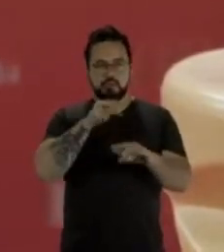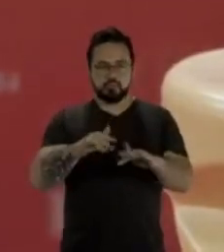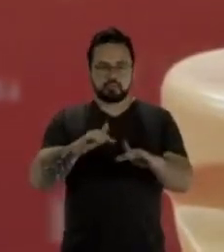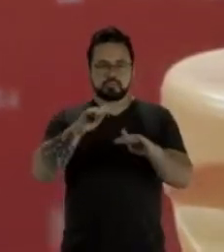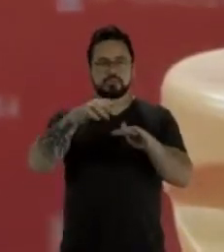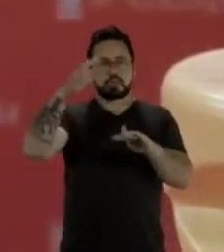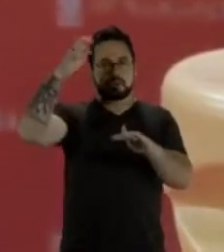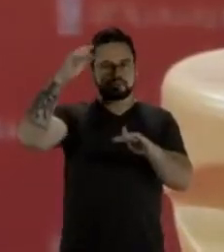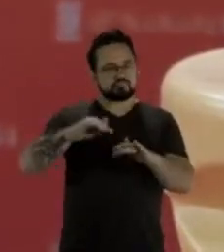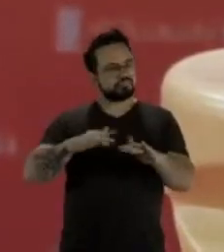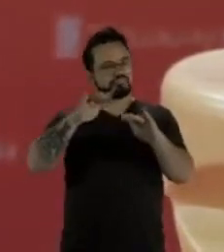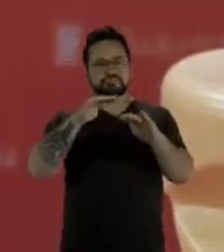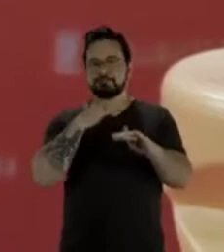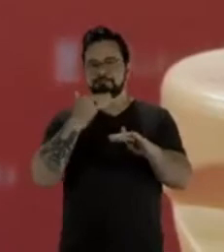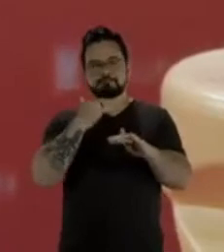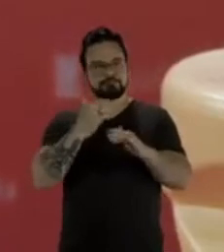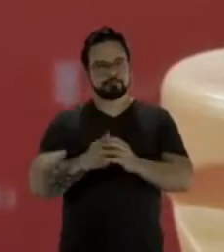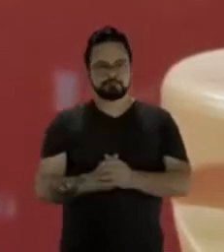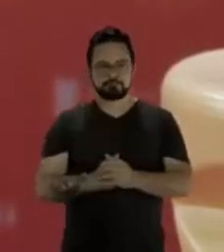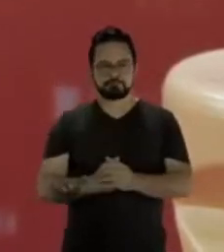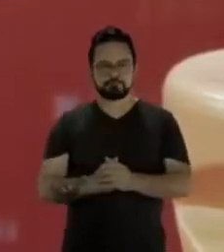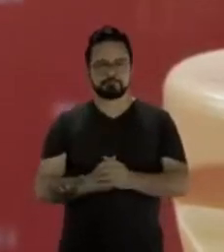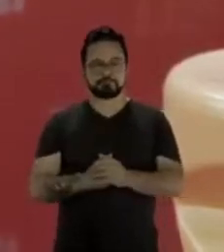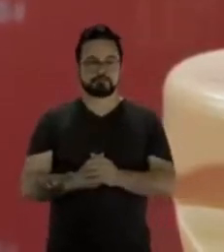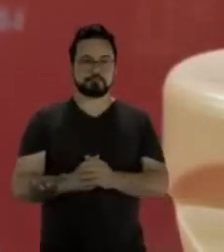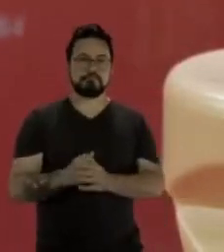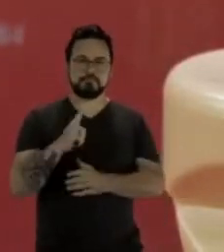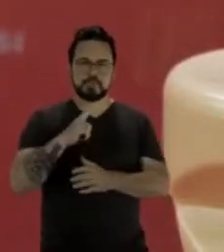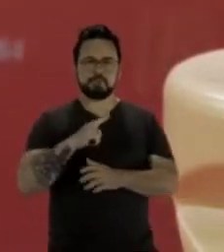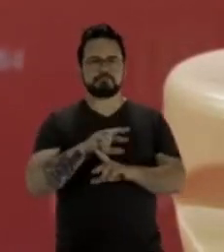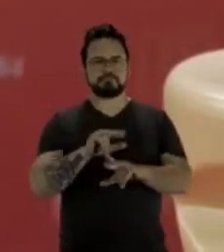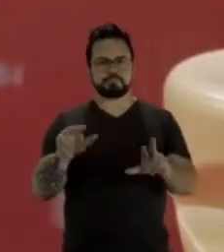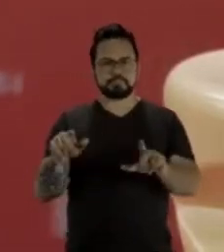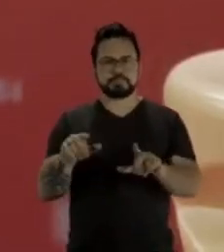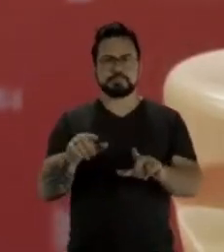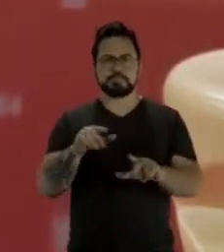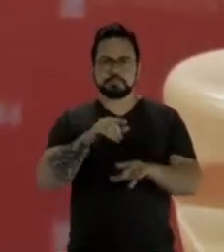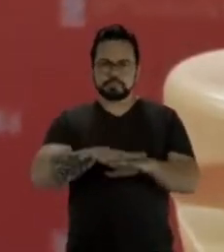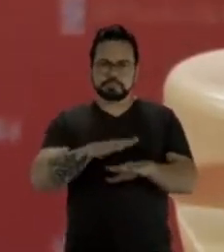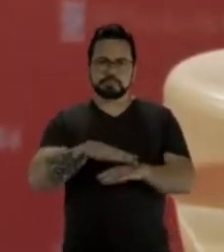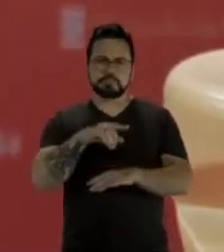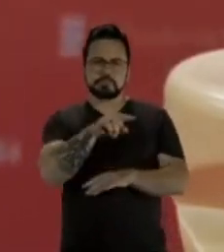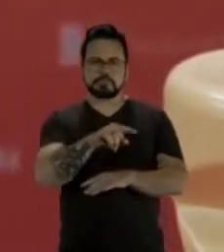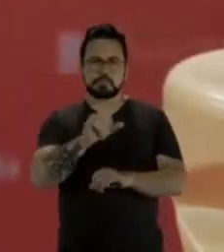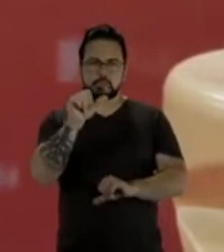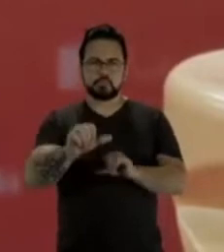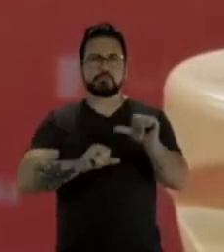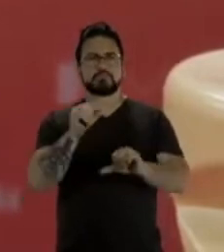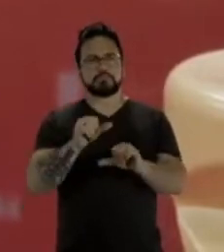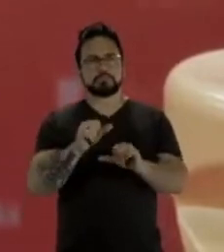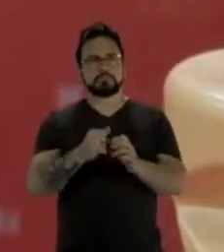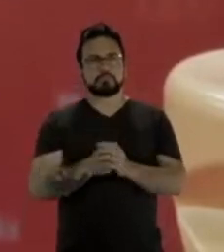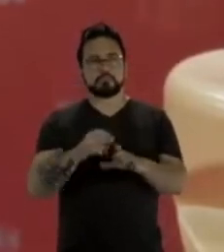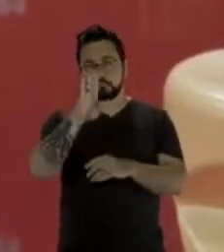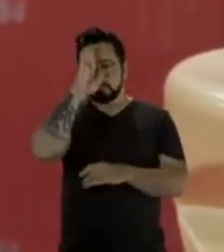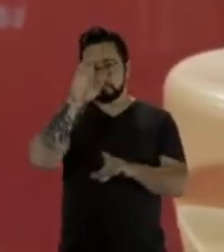o período de chuva não enche mais como antes. Então, existem muitas coisas que contribuíram para que isso mudasse completamente, assim,